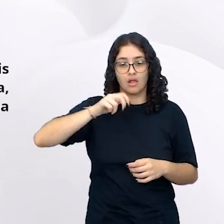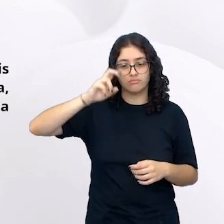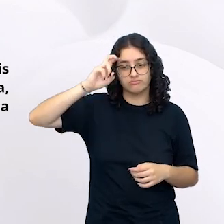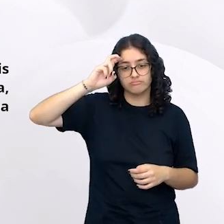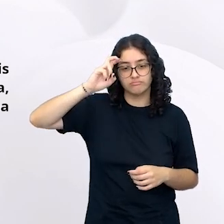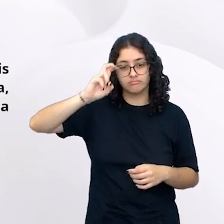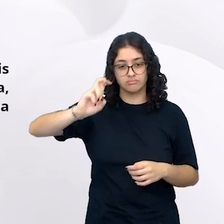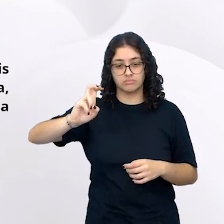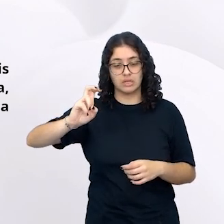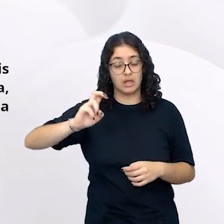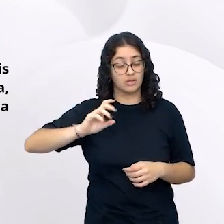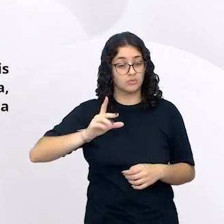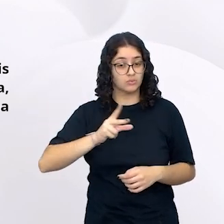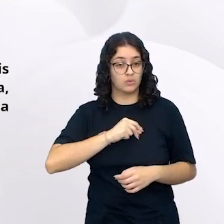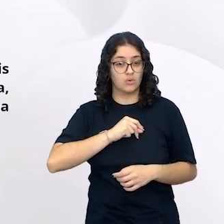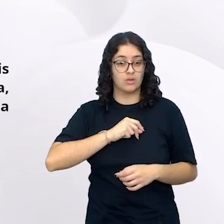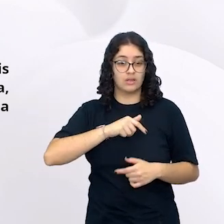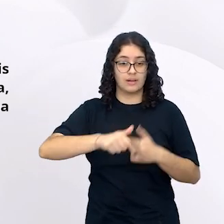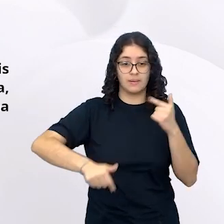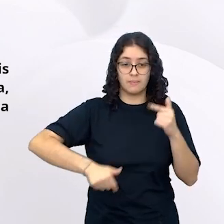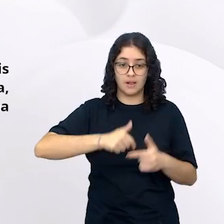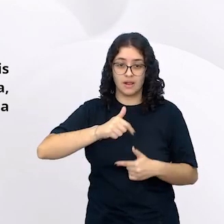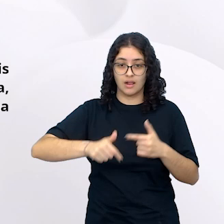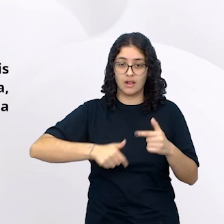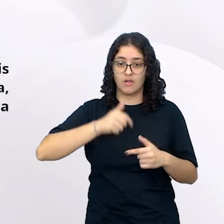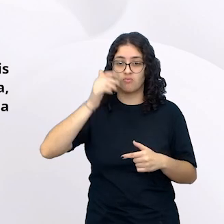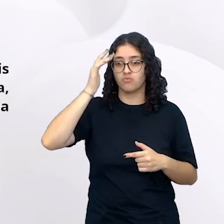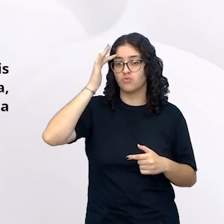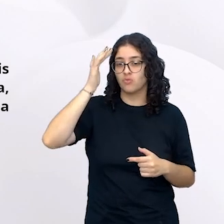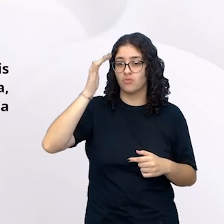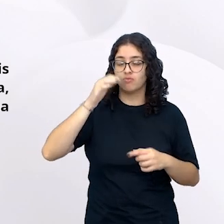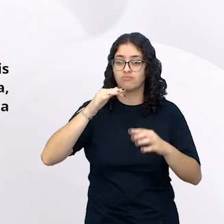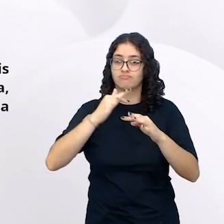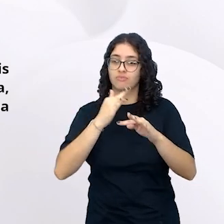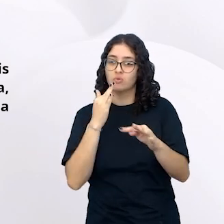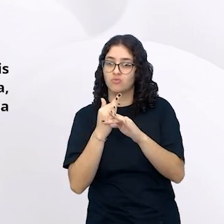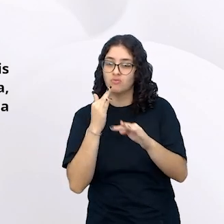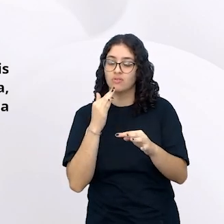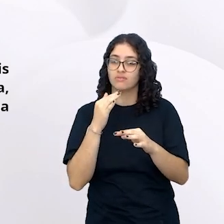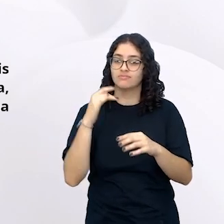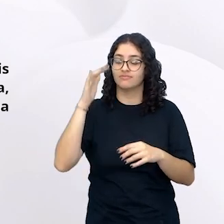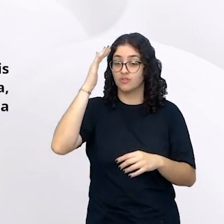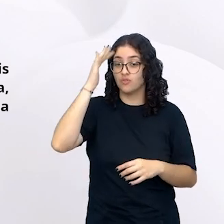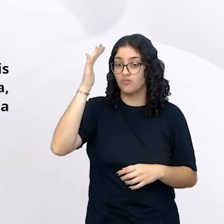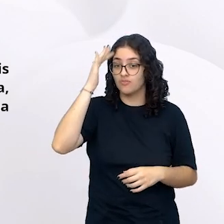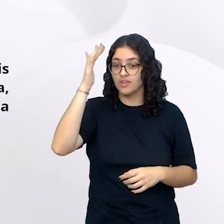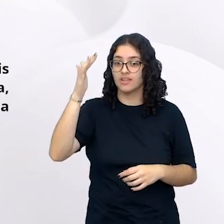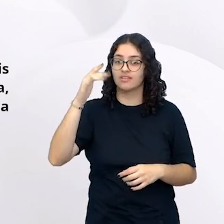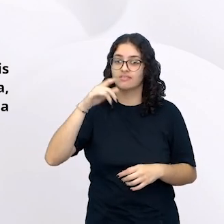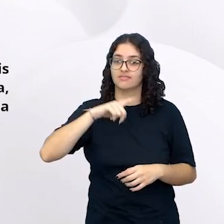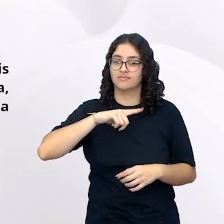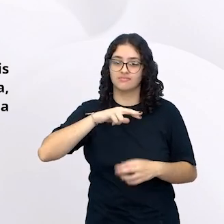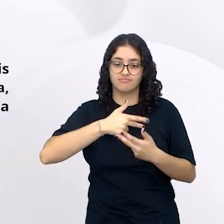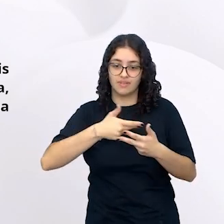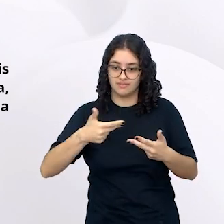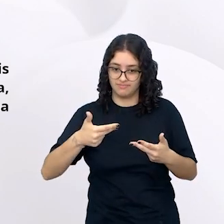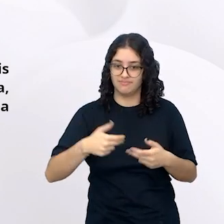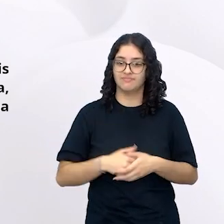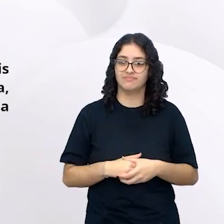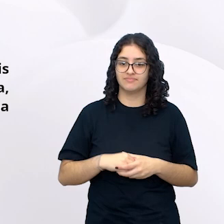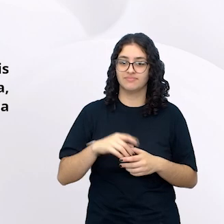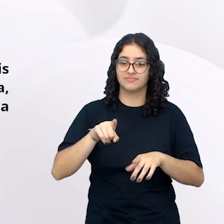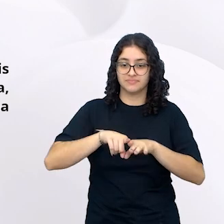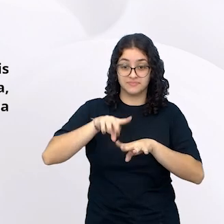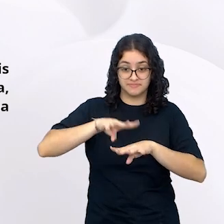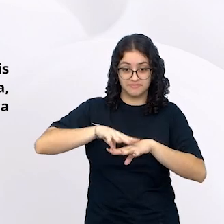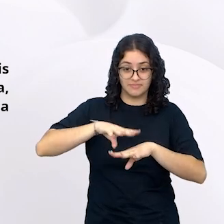e trabalhava com filosofia, astronomia e matemática. E a Marie Curie, que é a